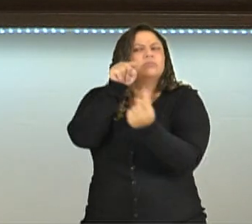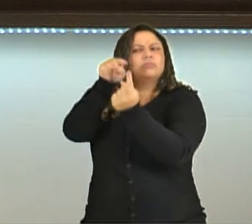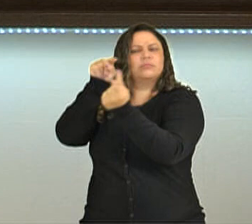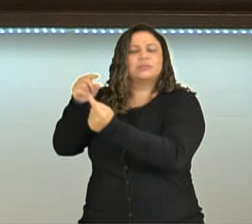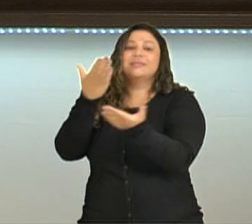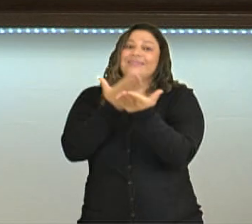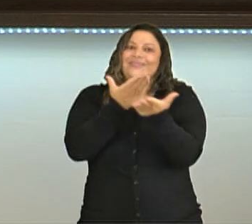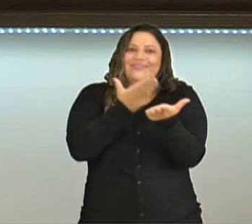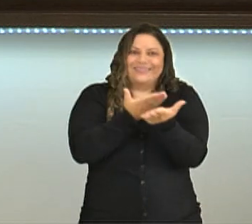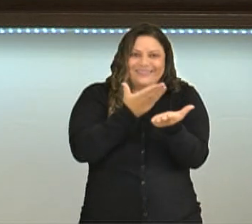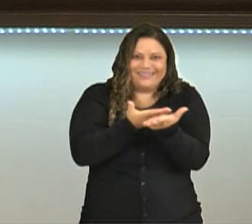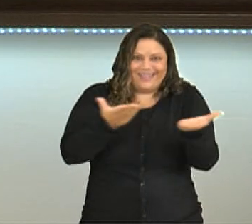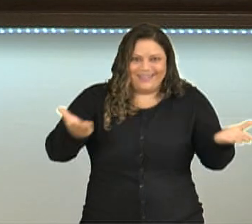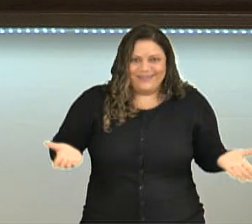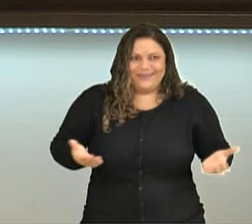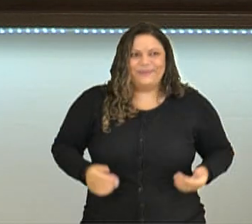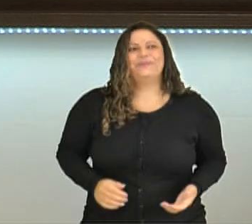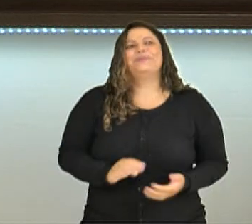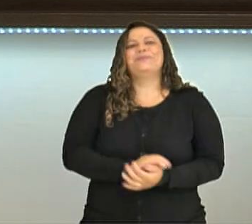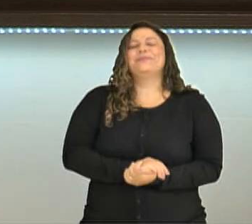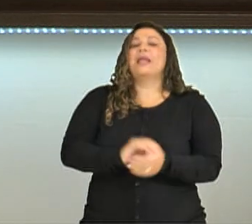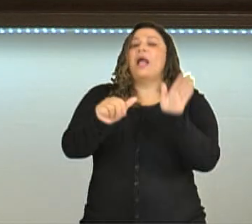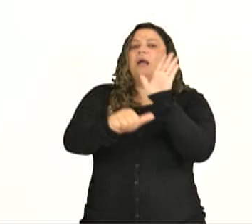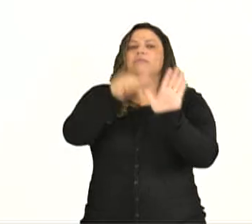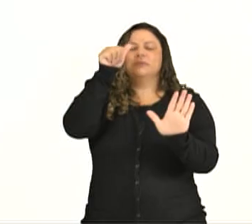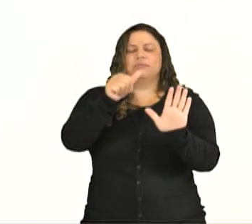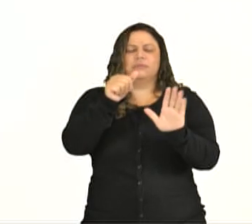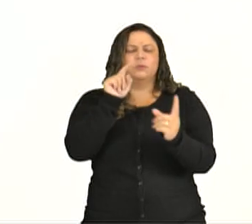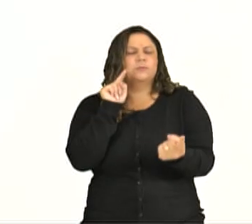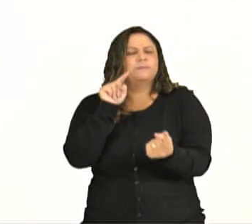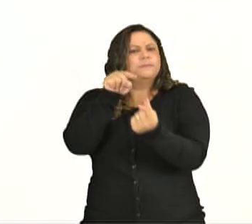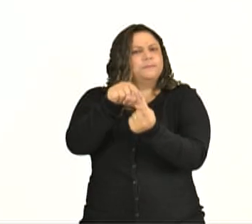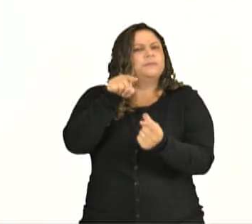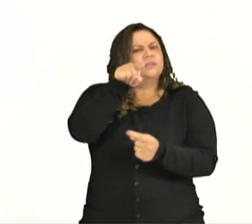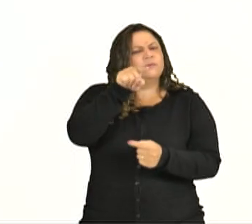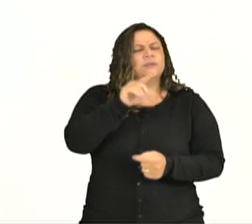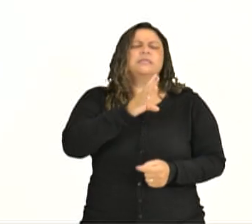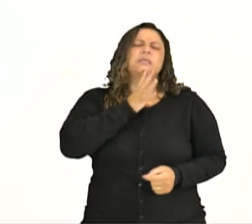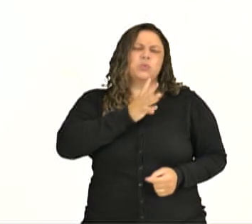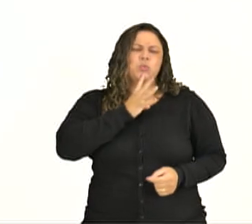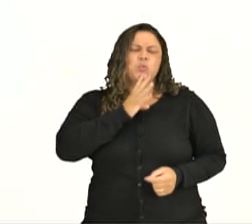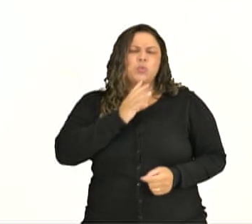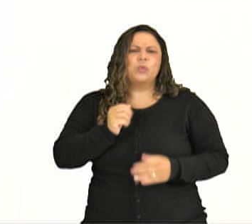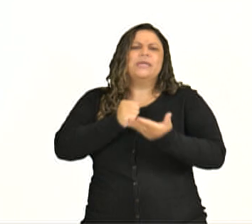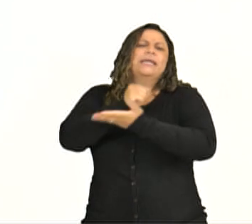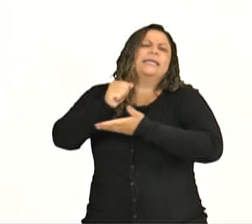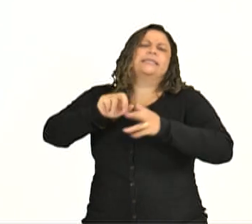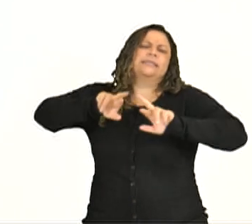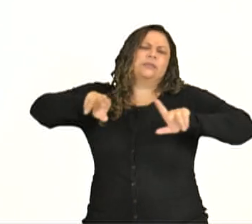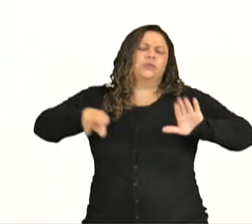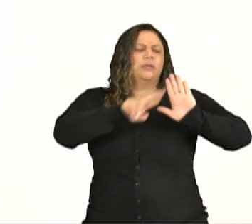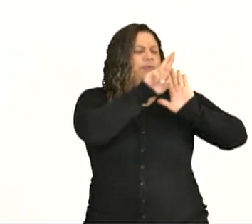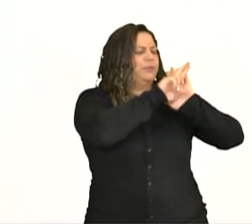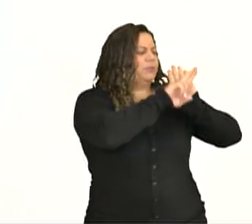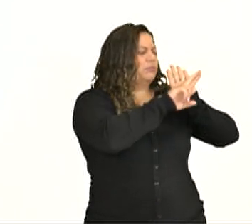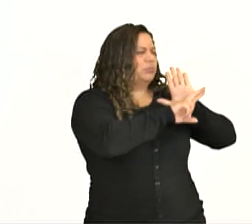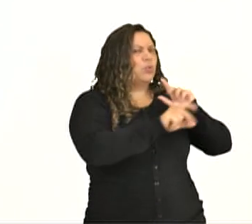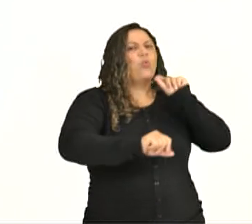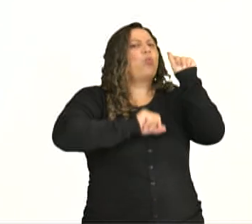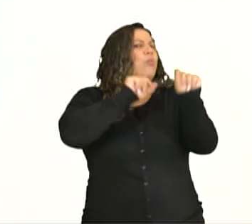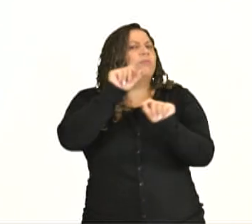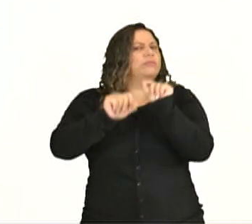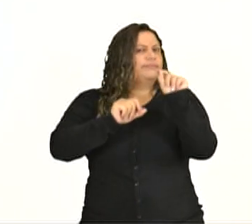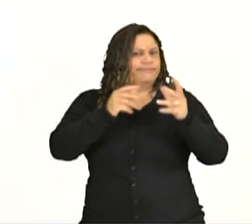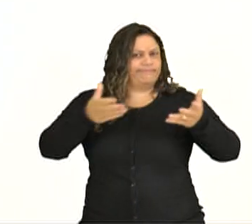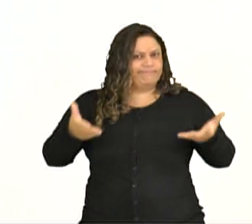aula. O primeiro objetivo é que você conheça os seus fundamentos. Saber quais são os fundamentos, o que fundamenta a